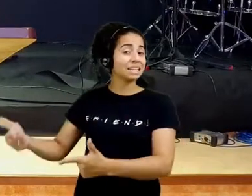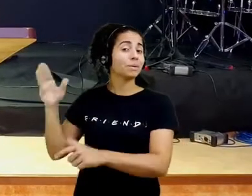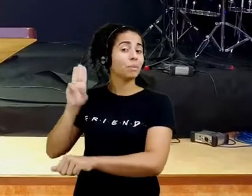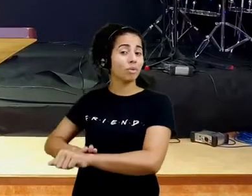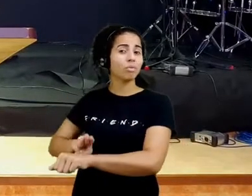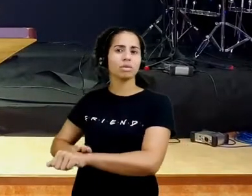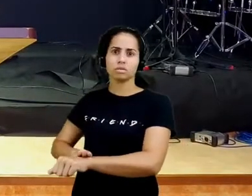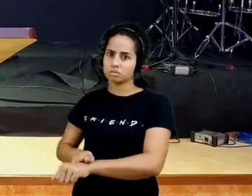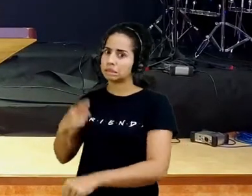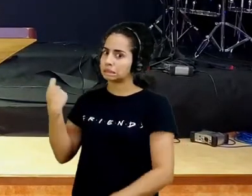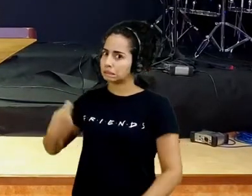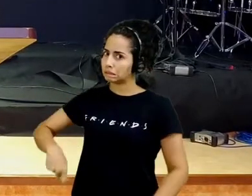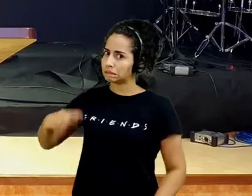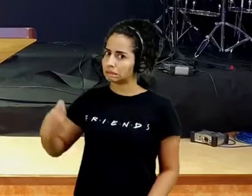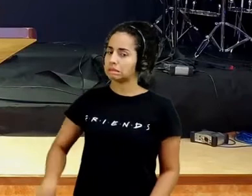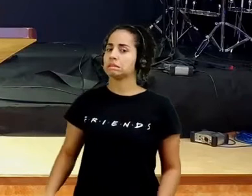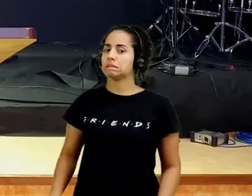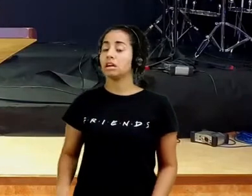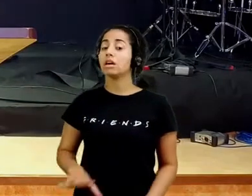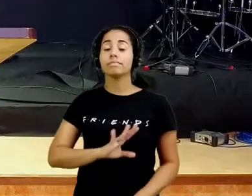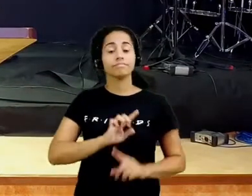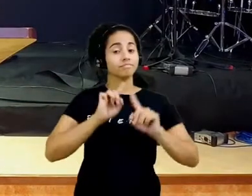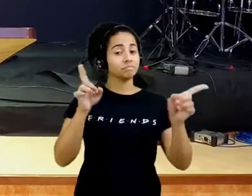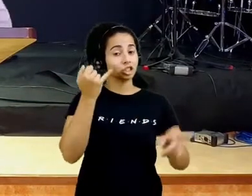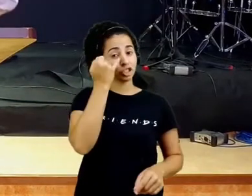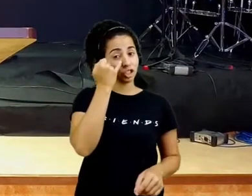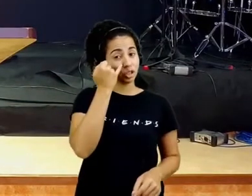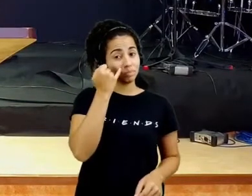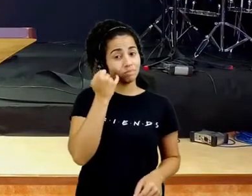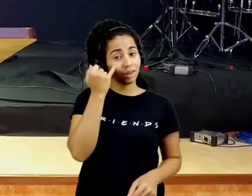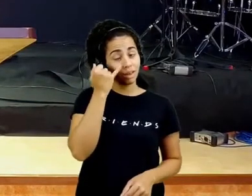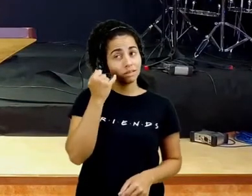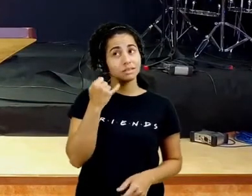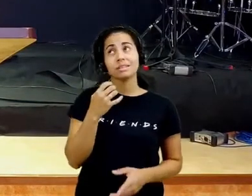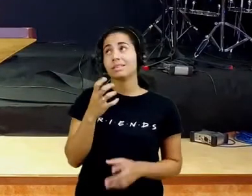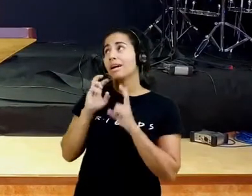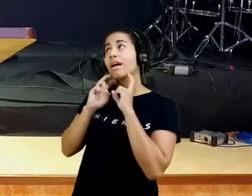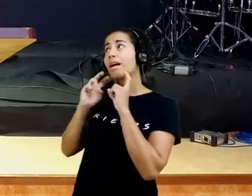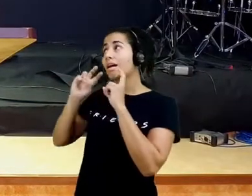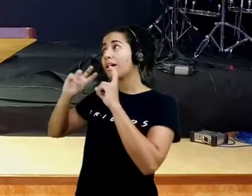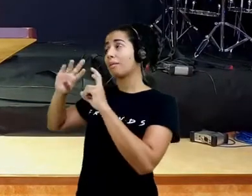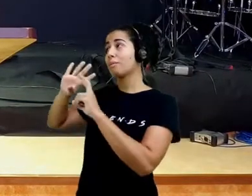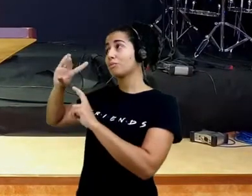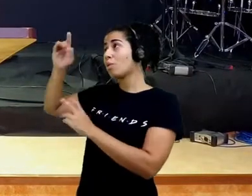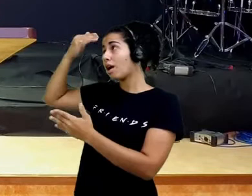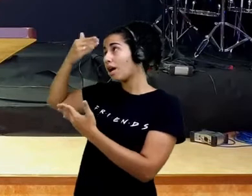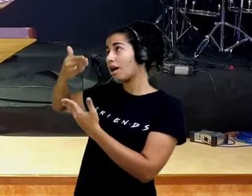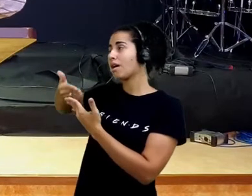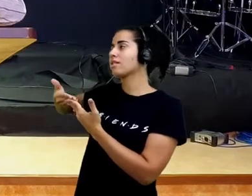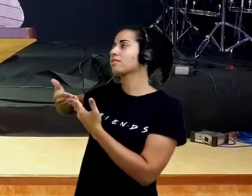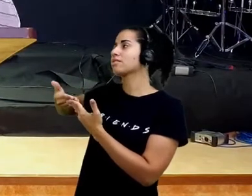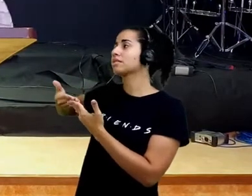tão cruel, Jeremias lamenta diante de Deus, crendo e